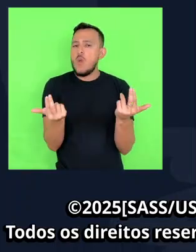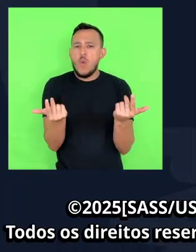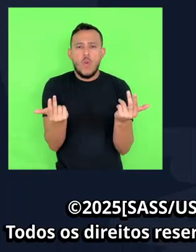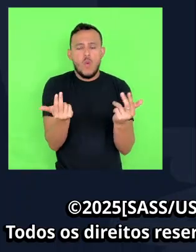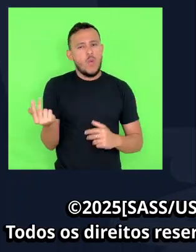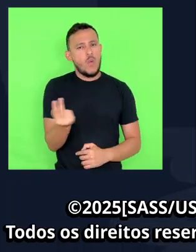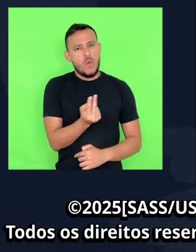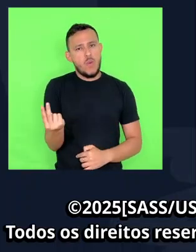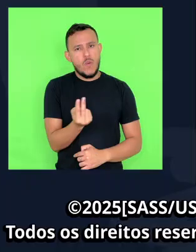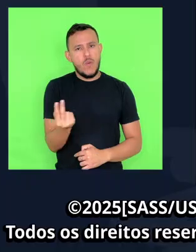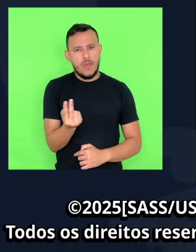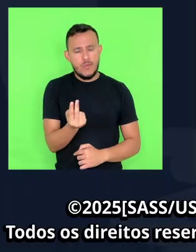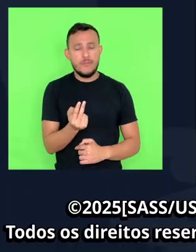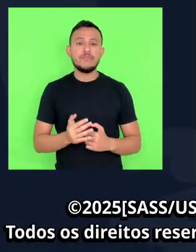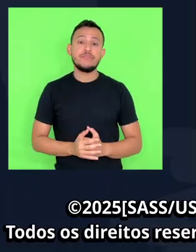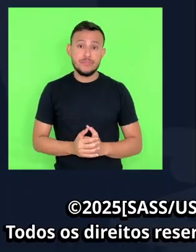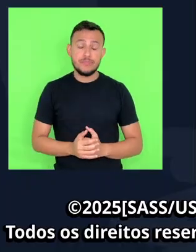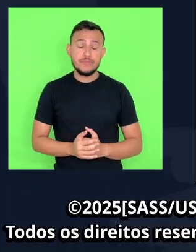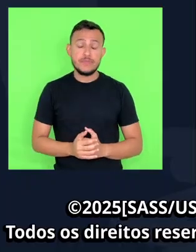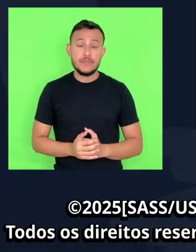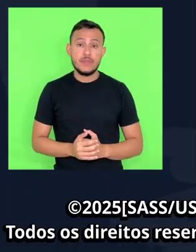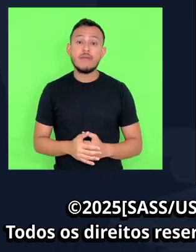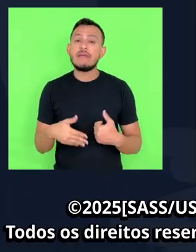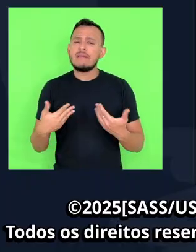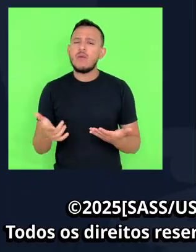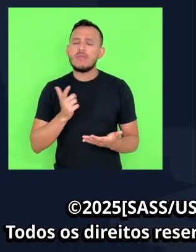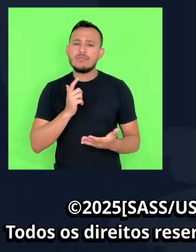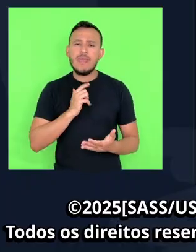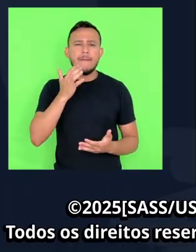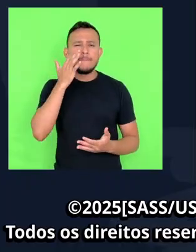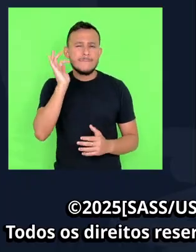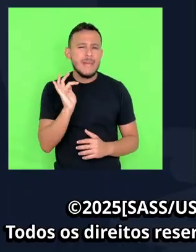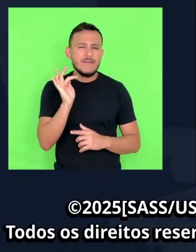feminino, aqui nesse segundo gráfico. E a previsão